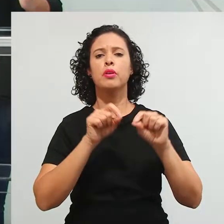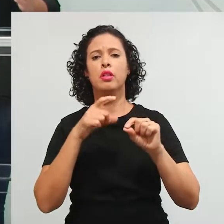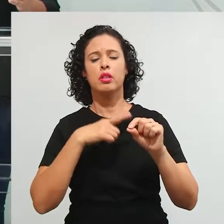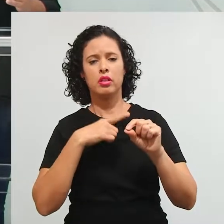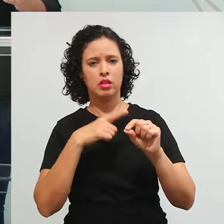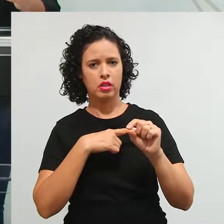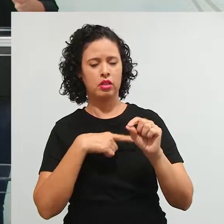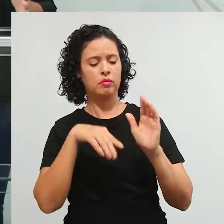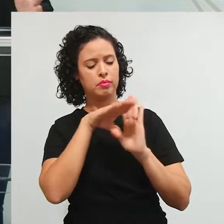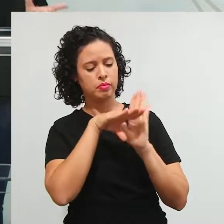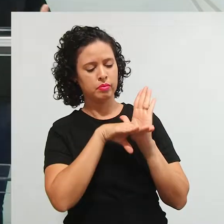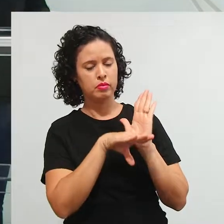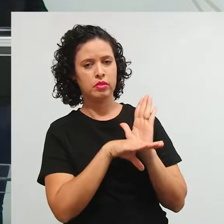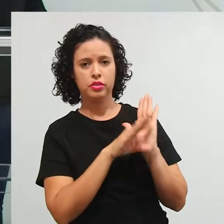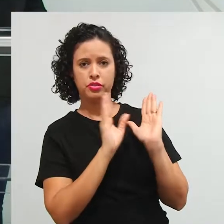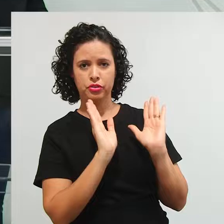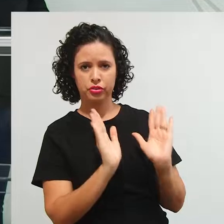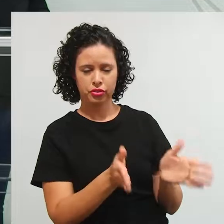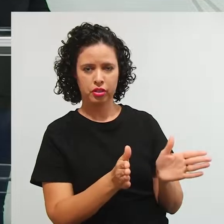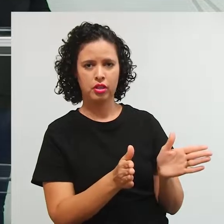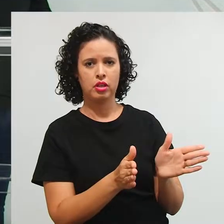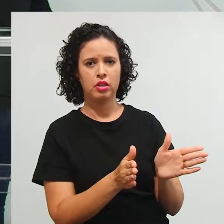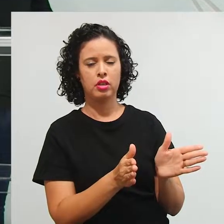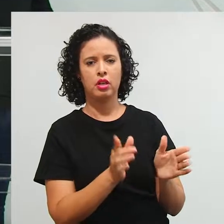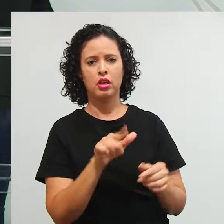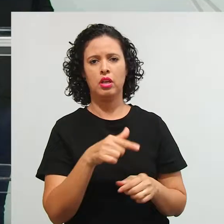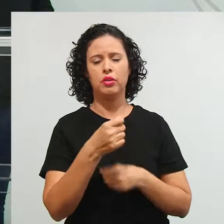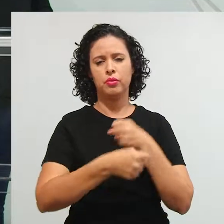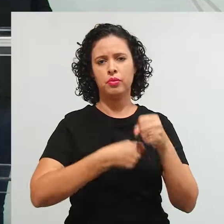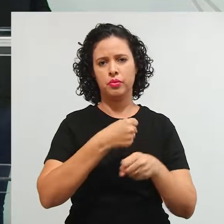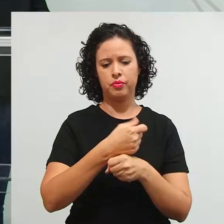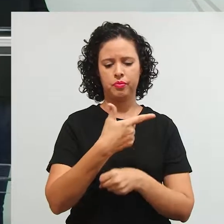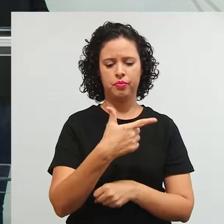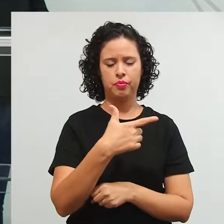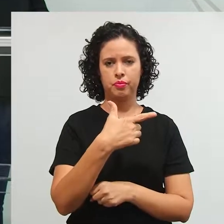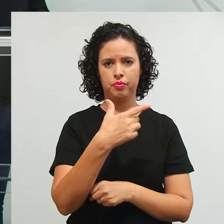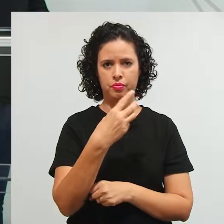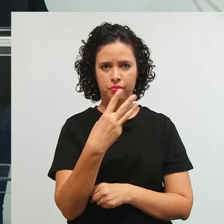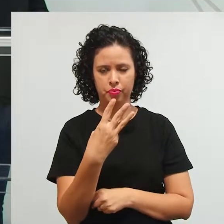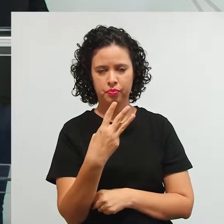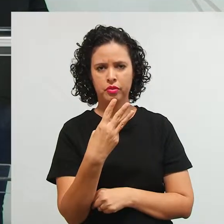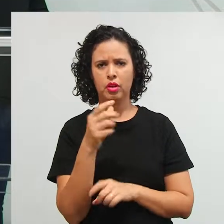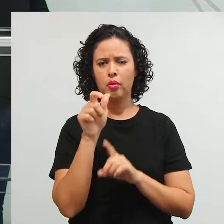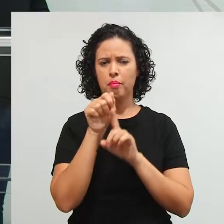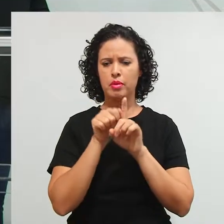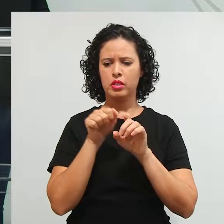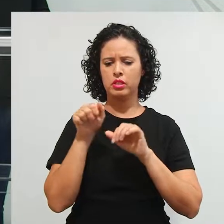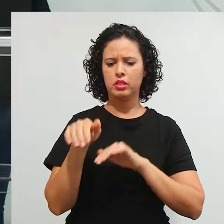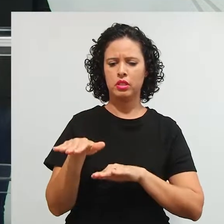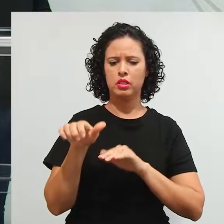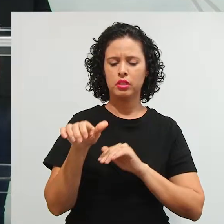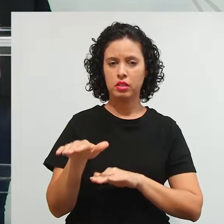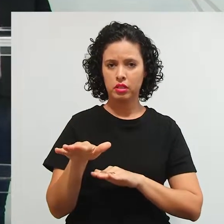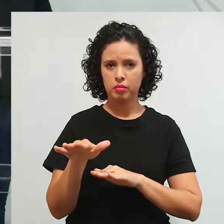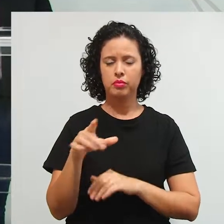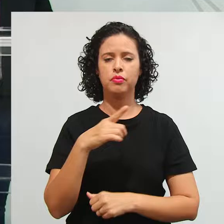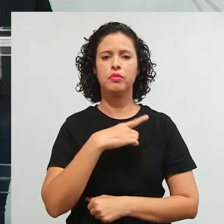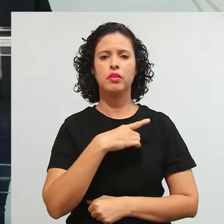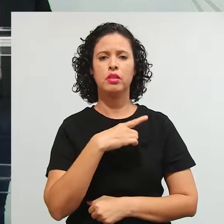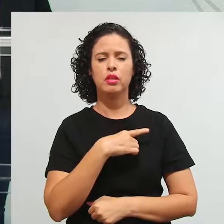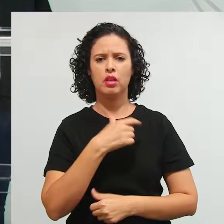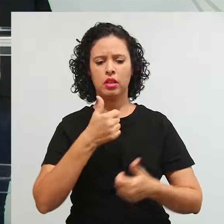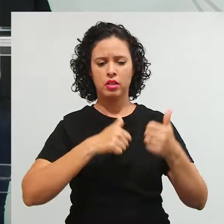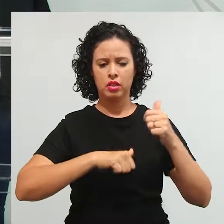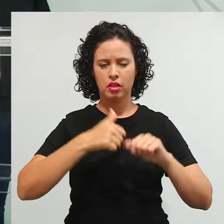receita prevista para o exercício de 23. Lá no mês de setembro, eu fiz